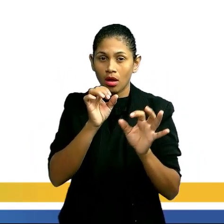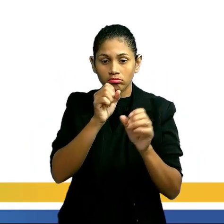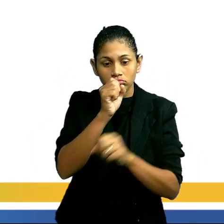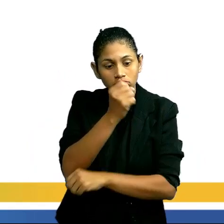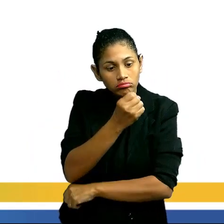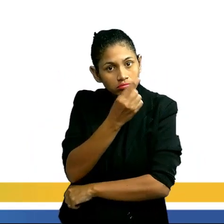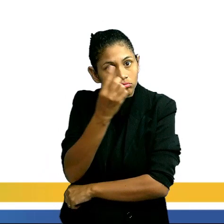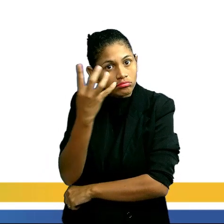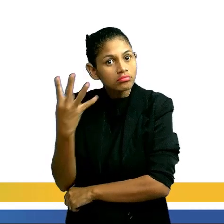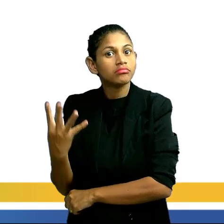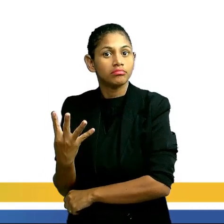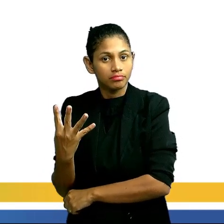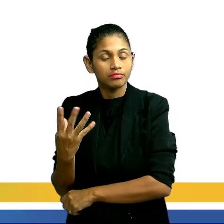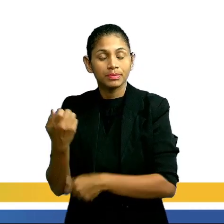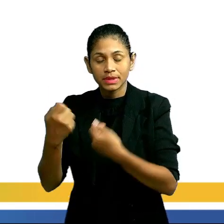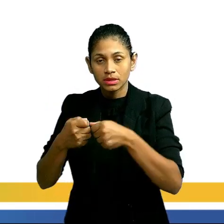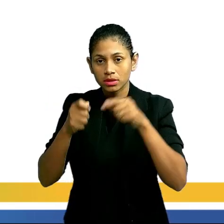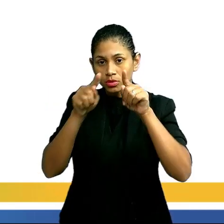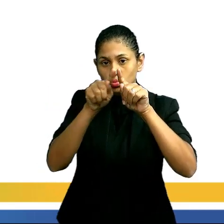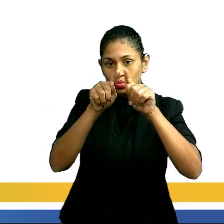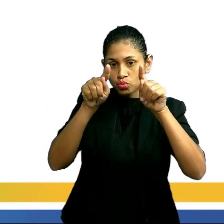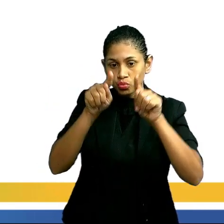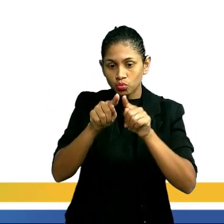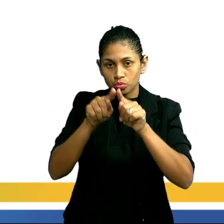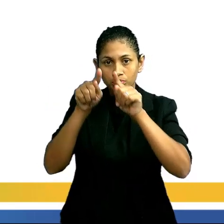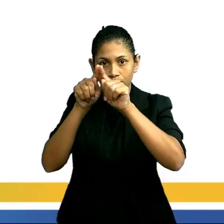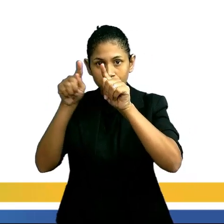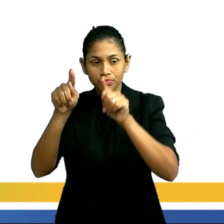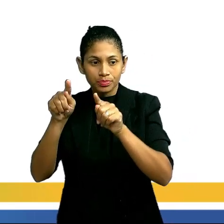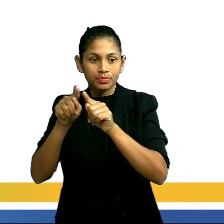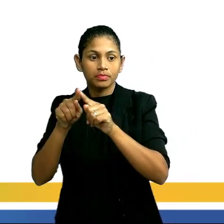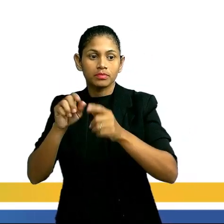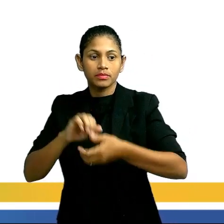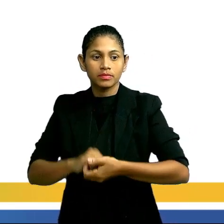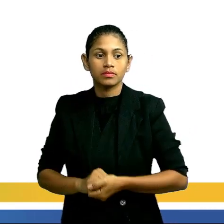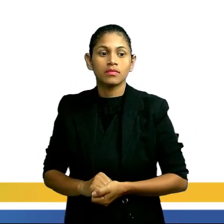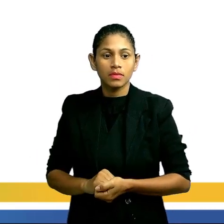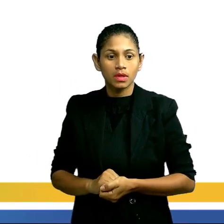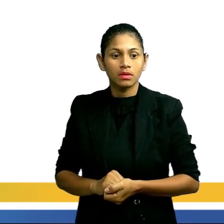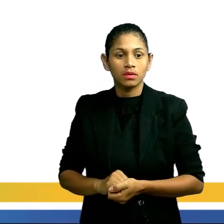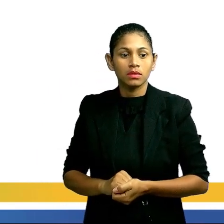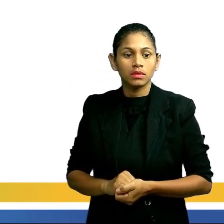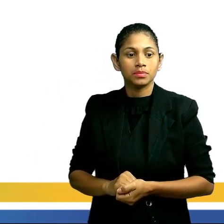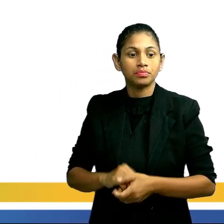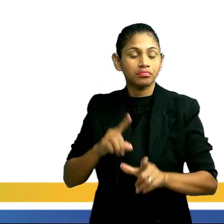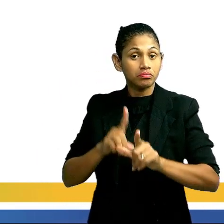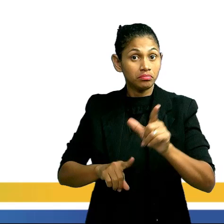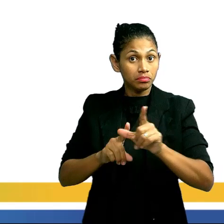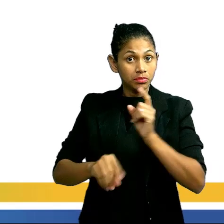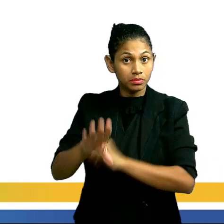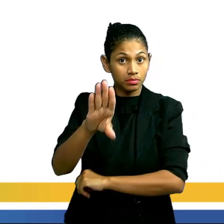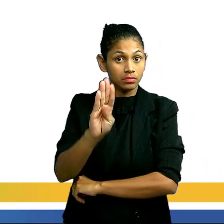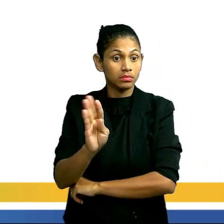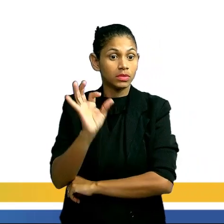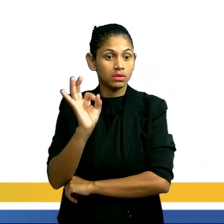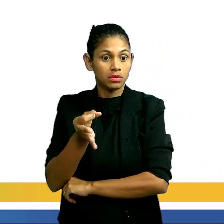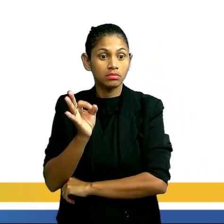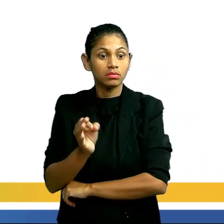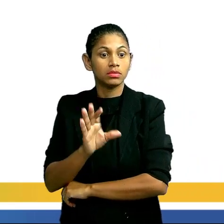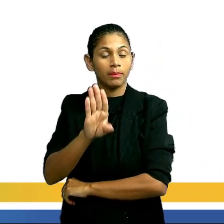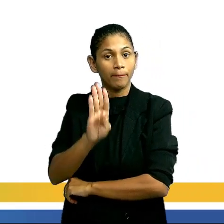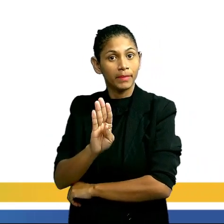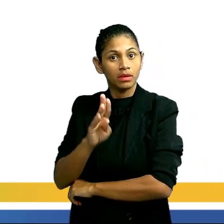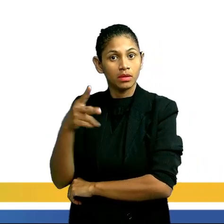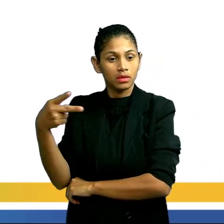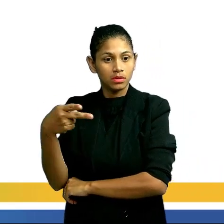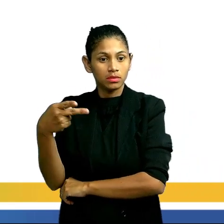que B é igual a C, e eles são menores do que A. Portanto, a alternativa correta é